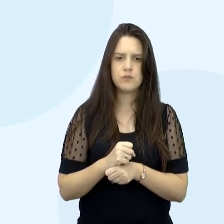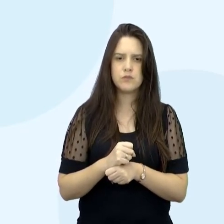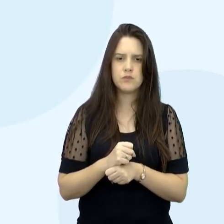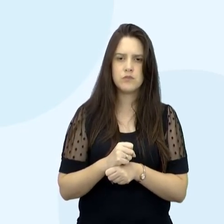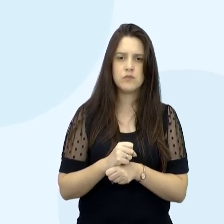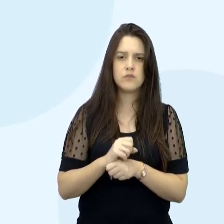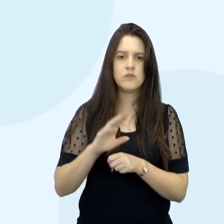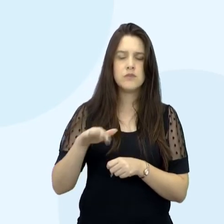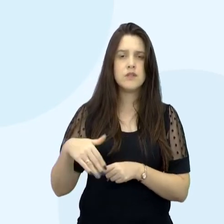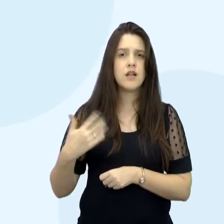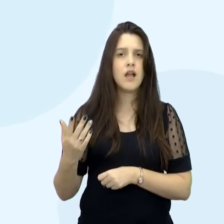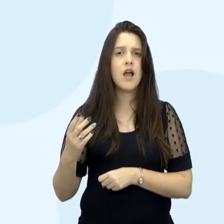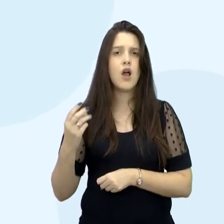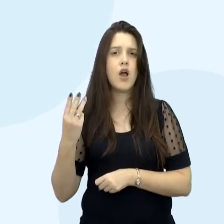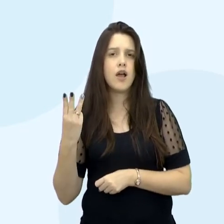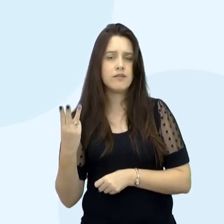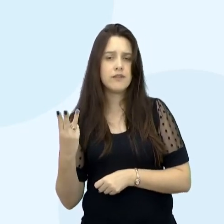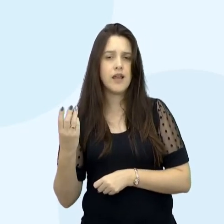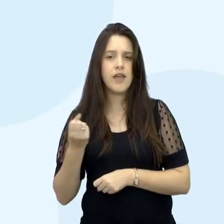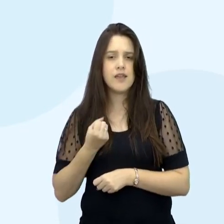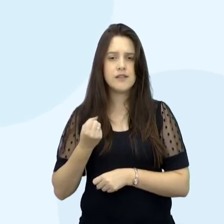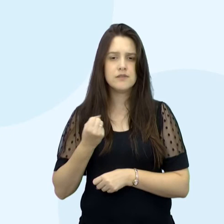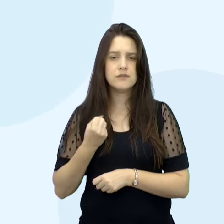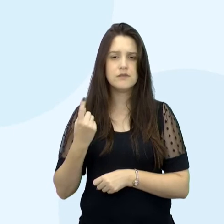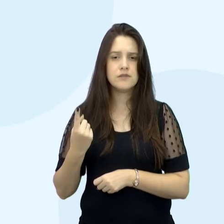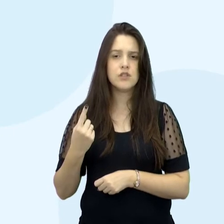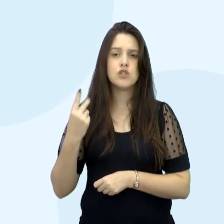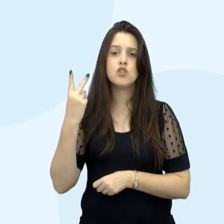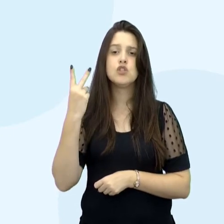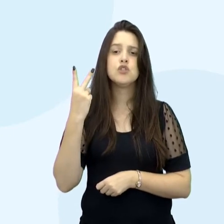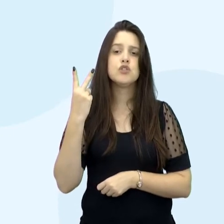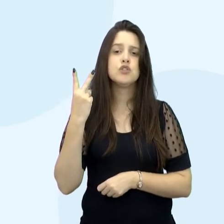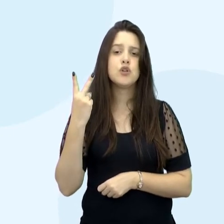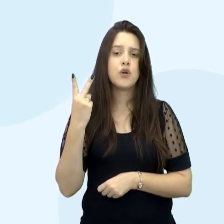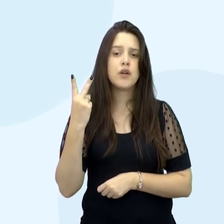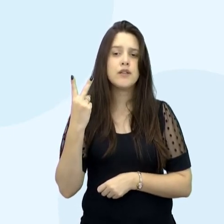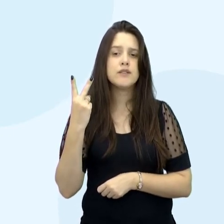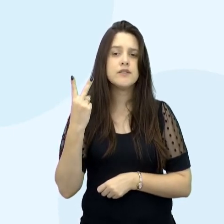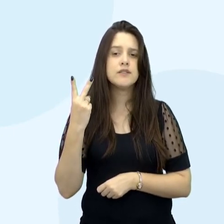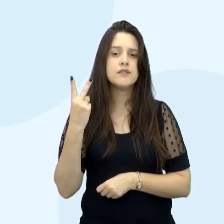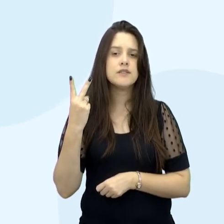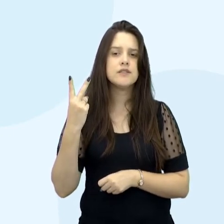E na opção 3, aí, o prazo de 18 meses.